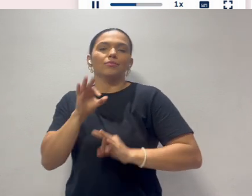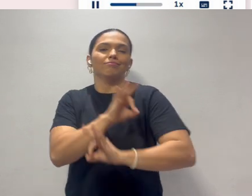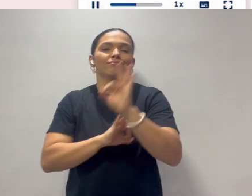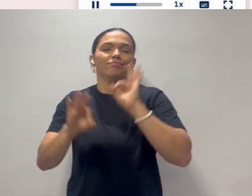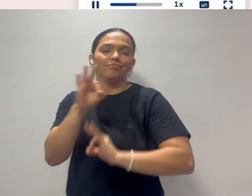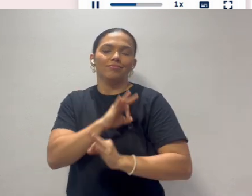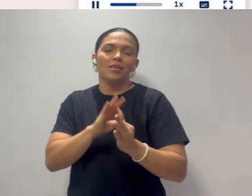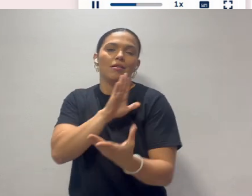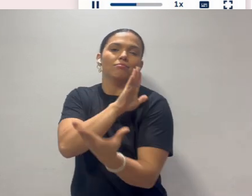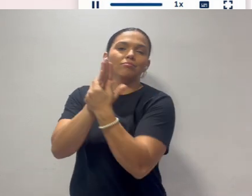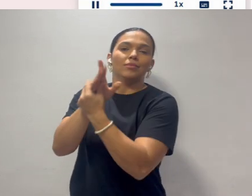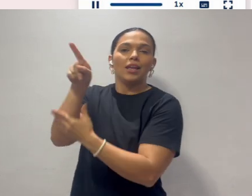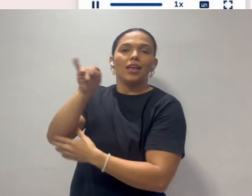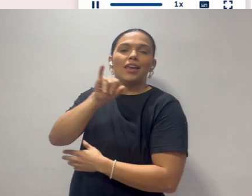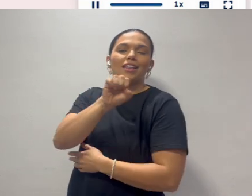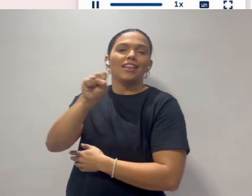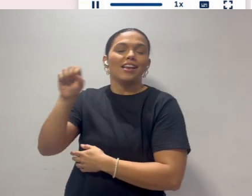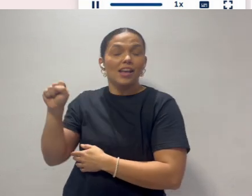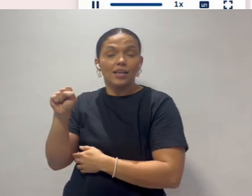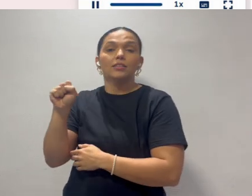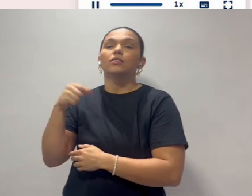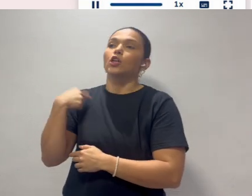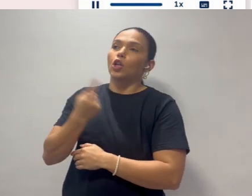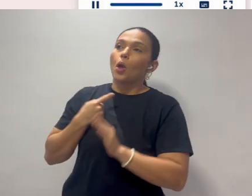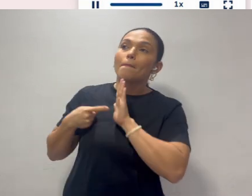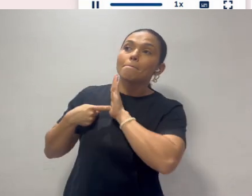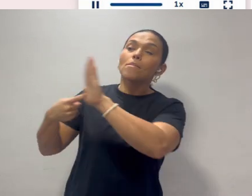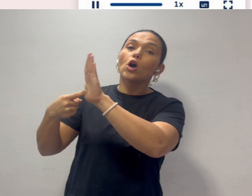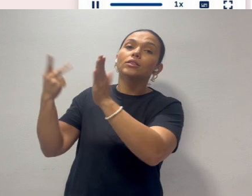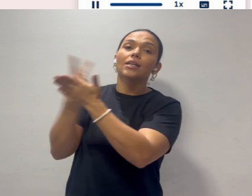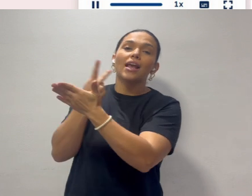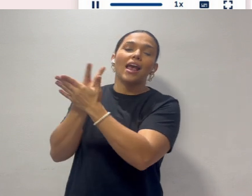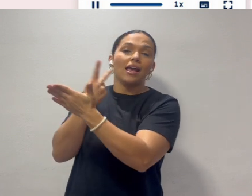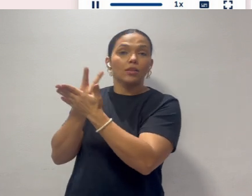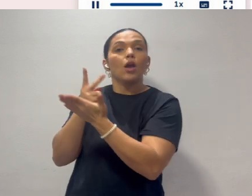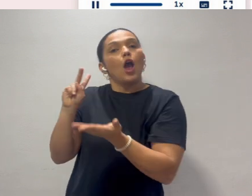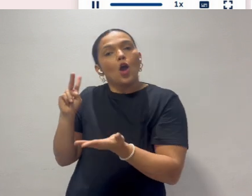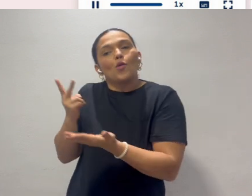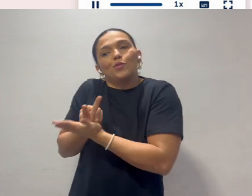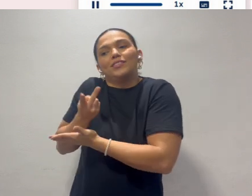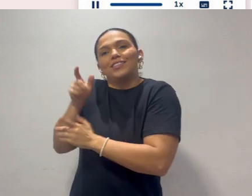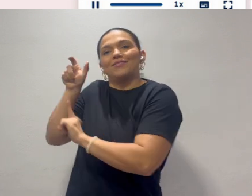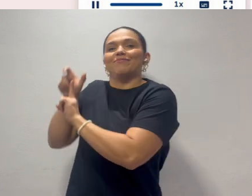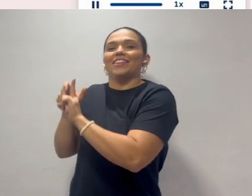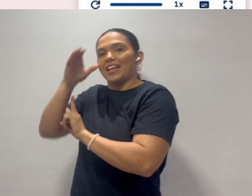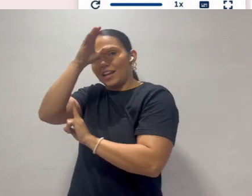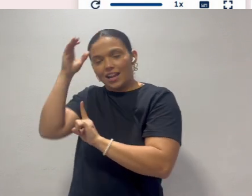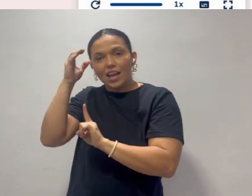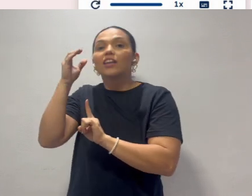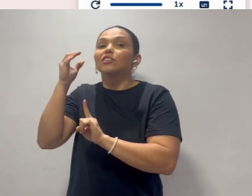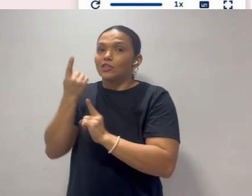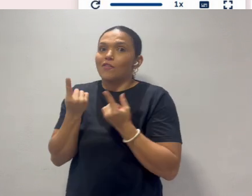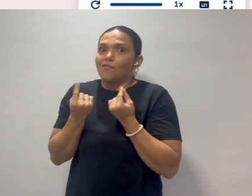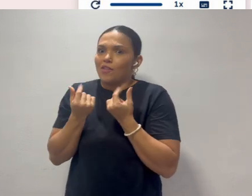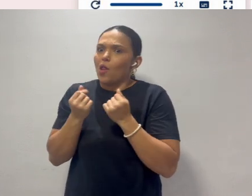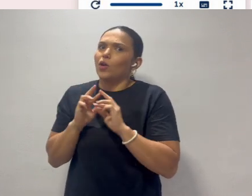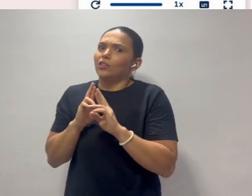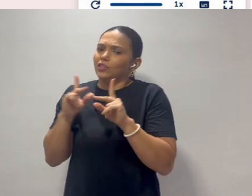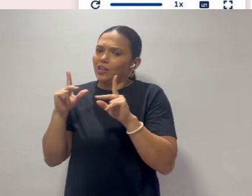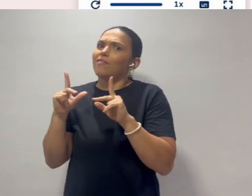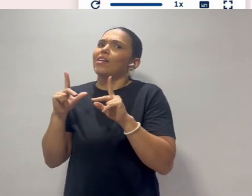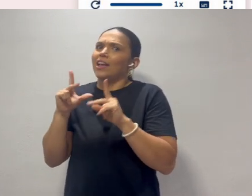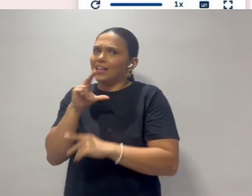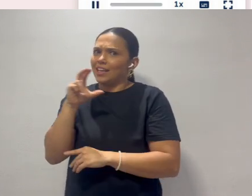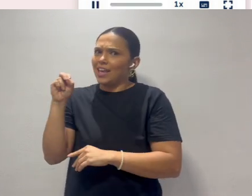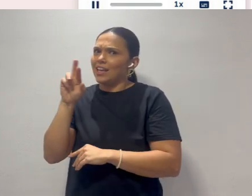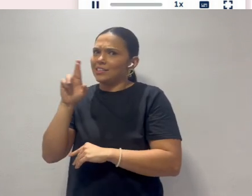para o INSS onde está o erro. Esse foi o caso desse cliente aqui. E deu uma diferença muito boa, viu? Uma diferença de R$500 na